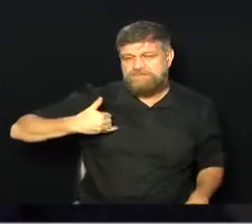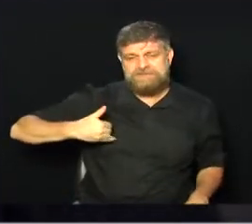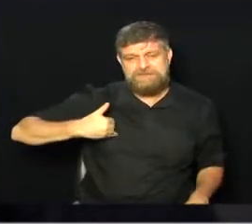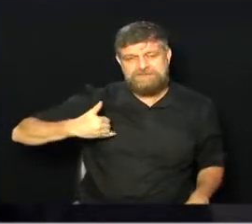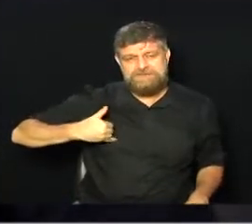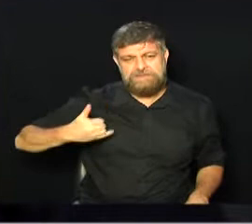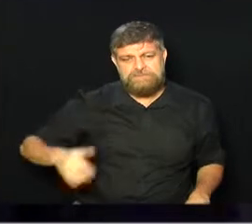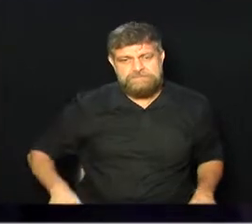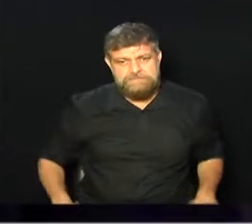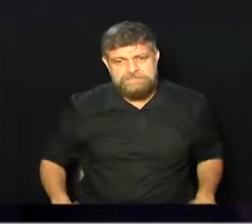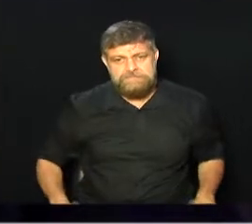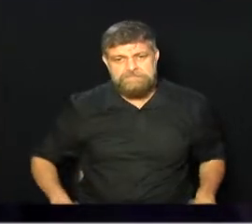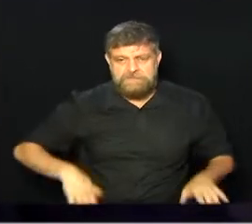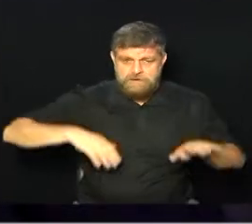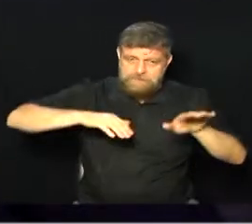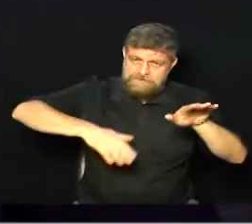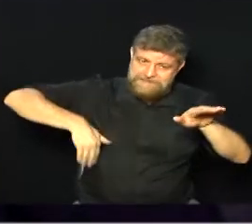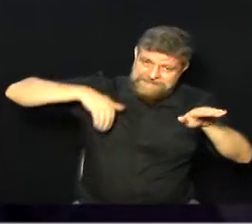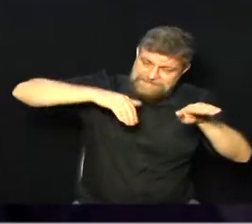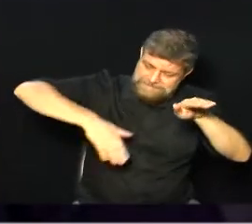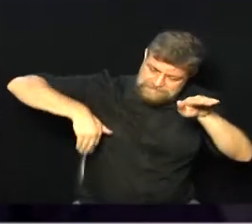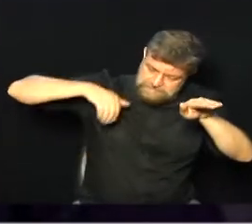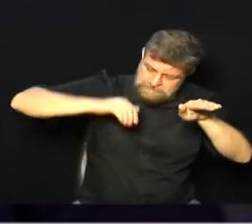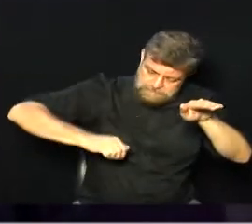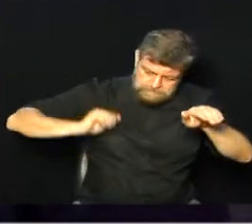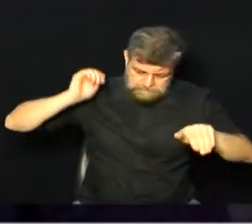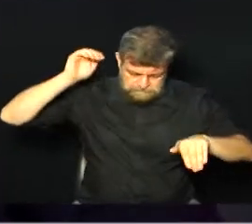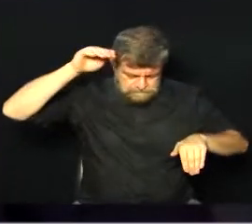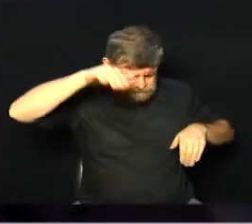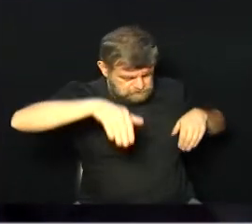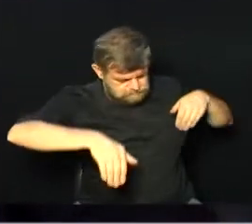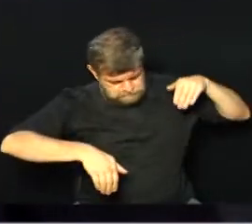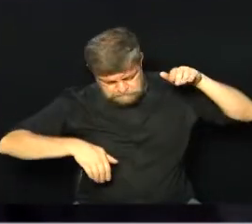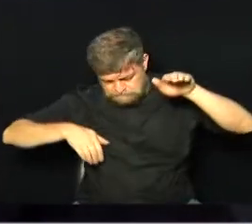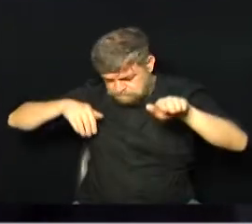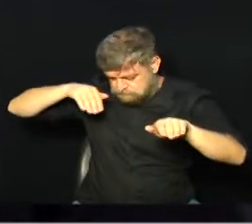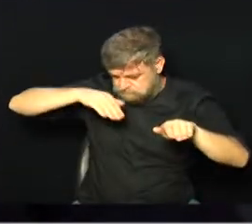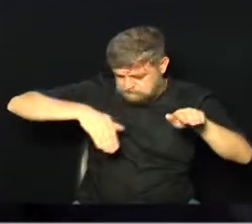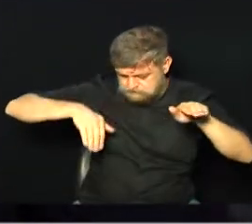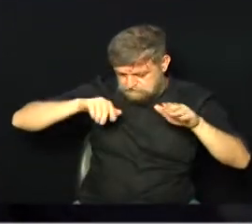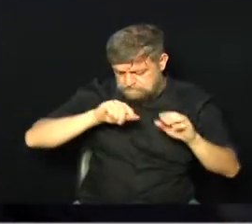quase fiz natação. Então, já estava inserido dentro do esporte.